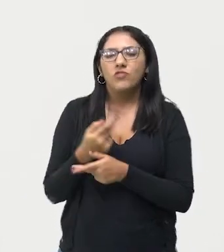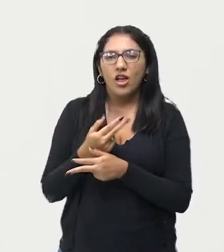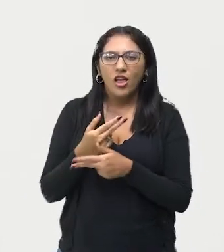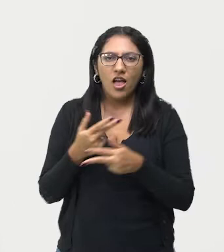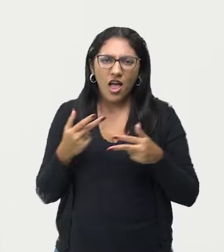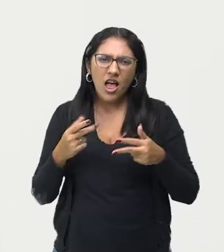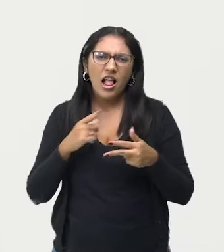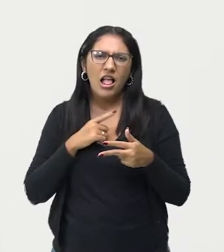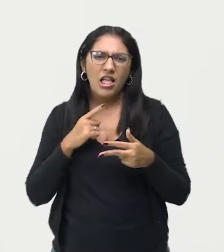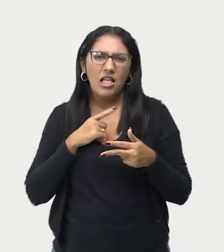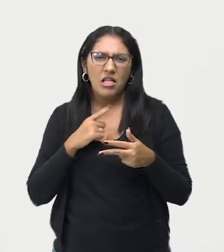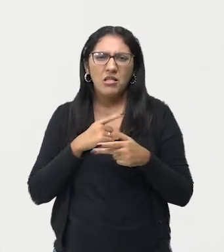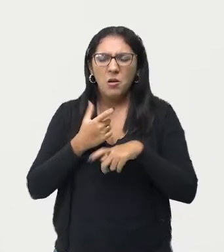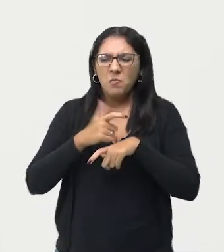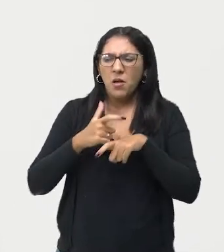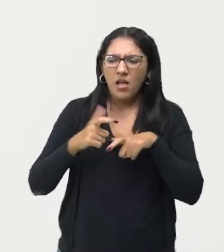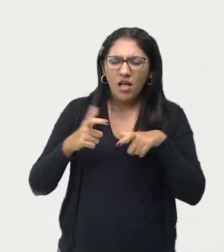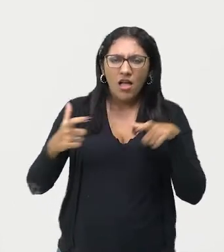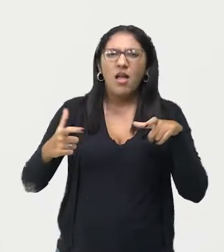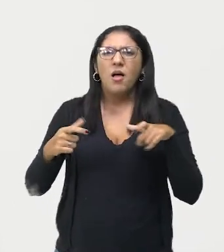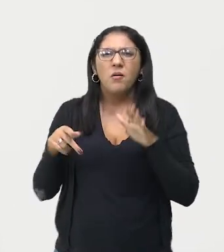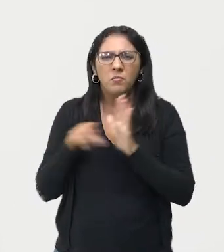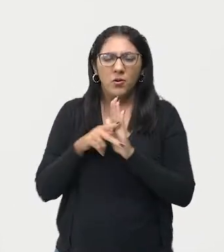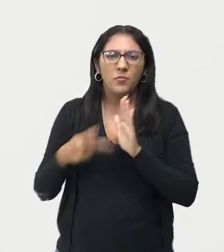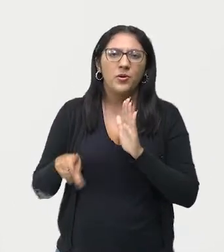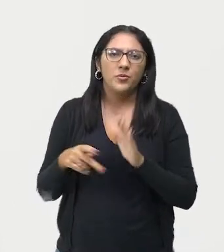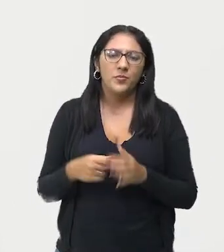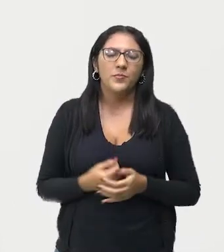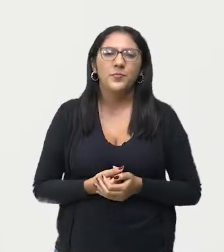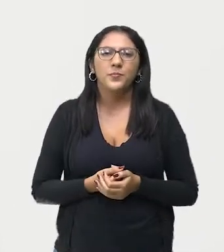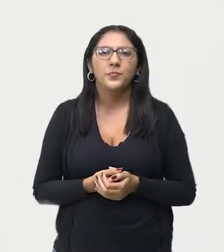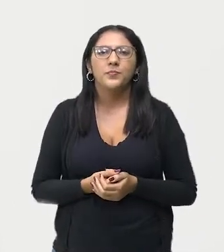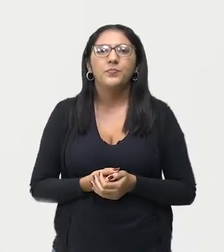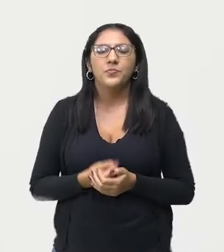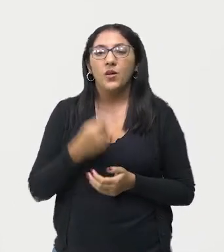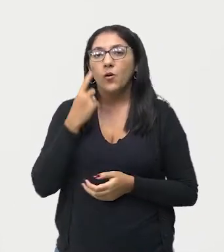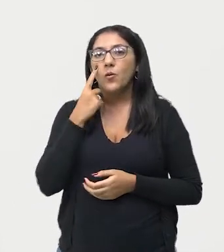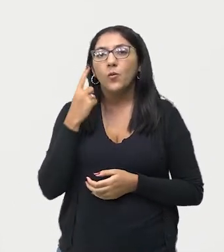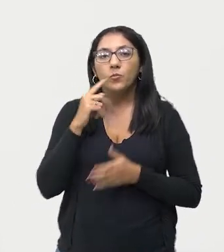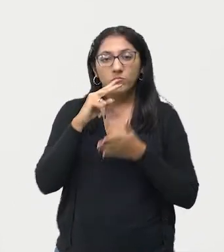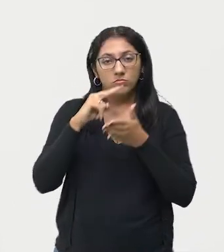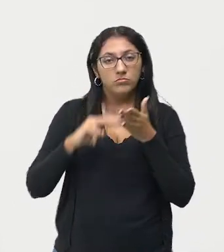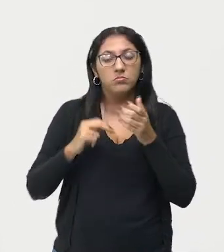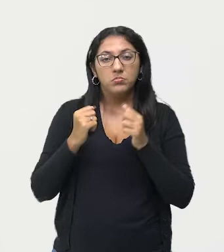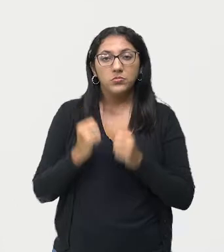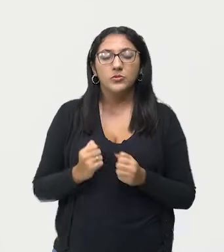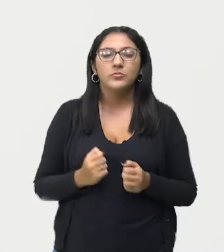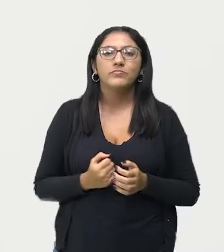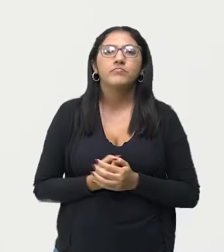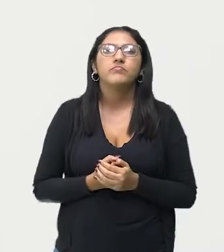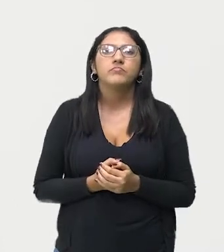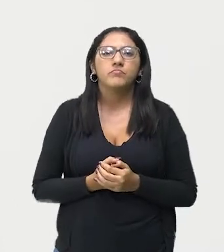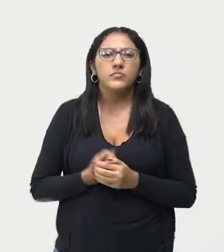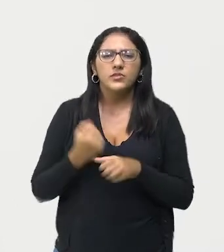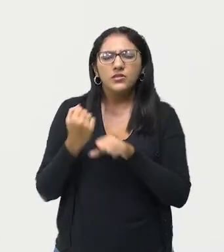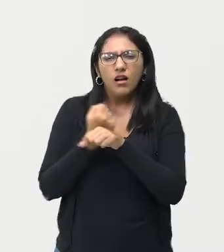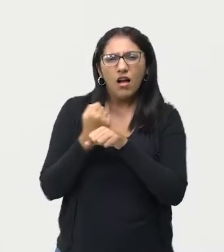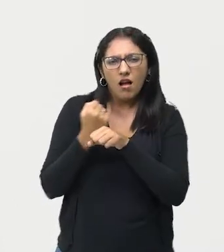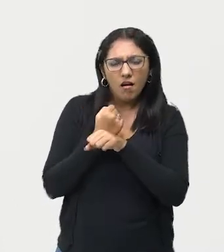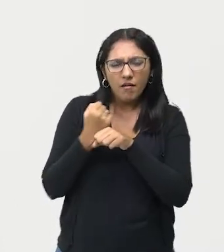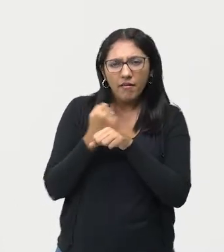efetivamente, exageradamente nacionalistas, ok? Então vamos ao texto. Por muitos anos, o Brasil